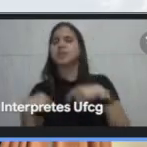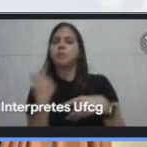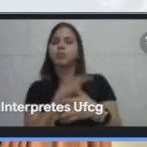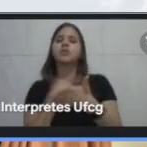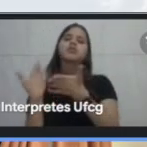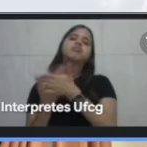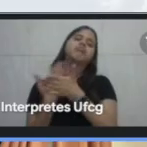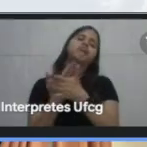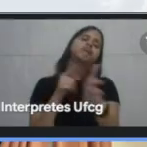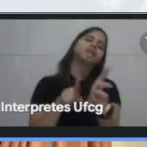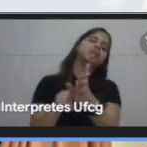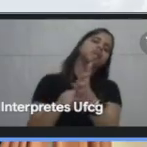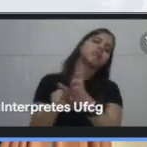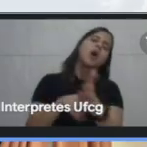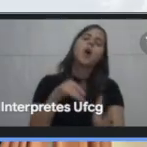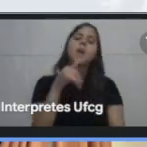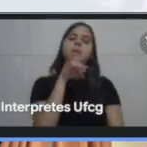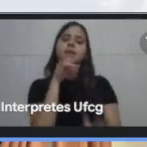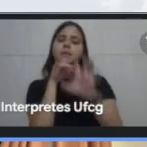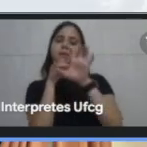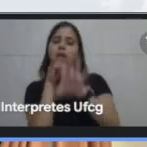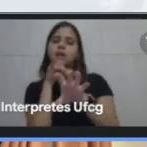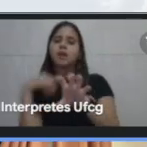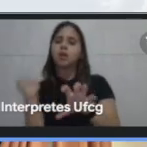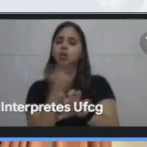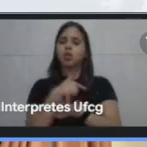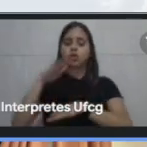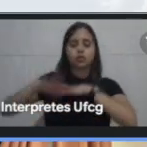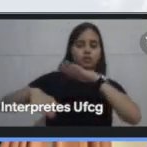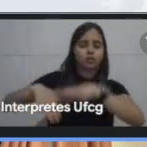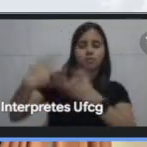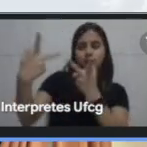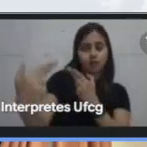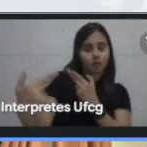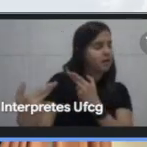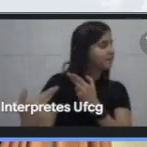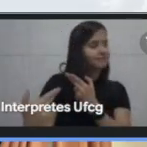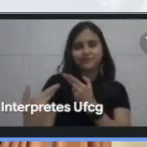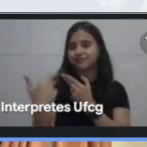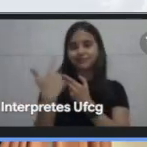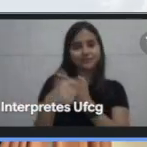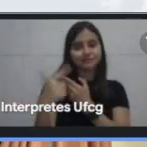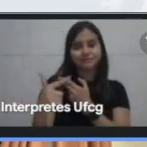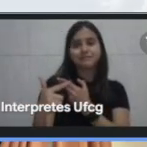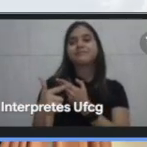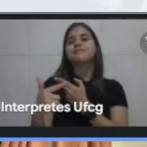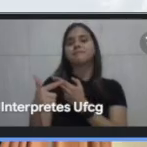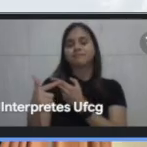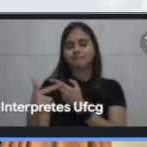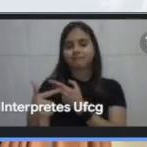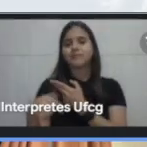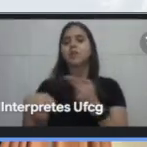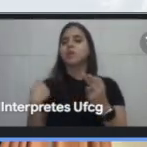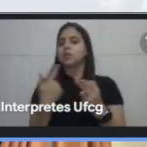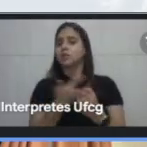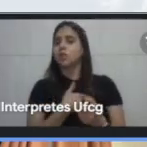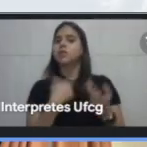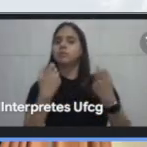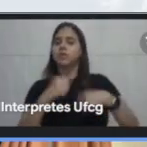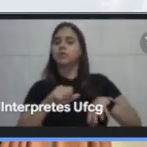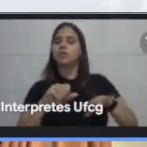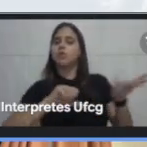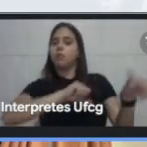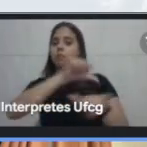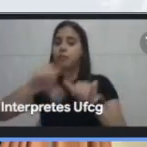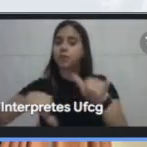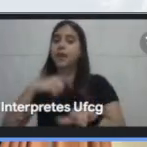fazer algum... Por exemplo, aqui a gente não tem passos iguais. Então, basicamente, foi um dos grandes fatores que fez a gente migrar de modelo. Porque